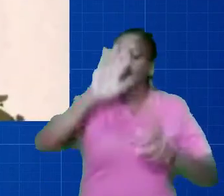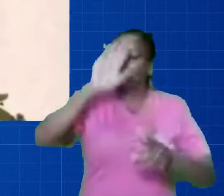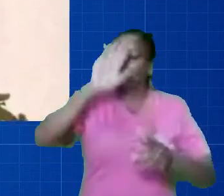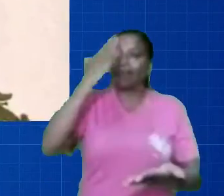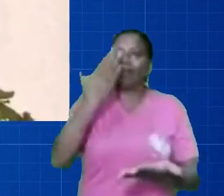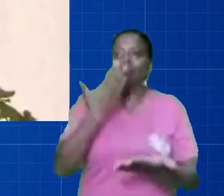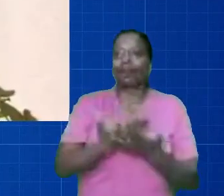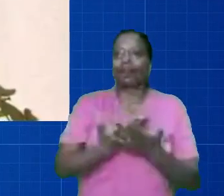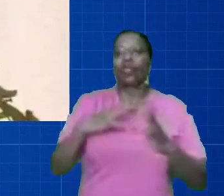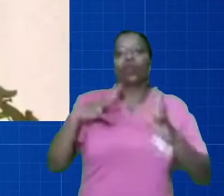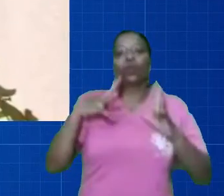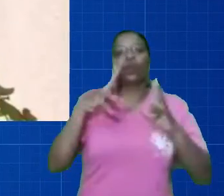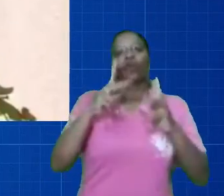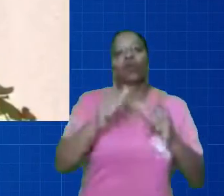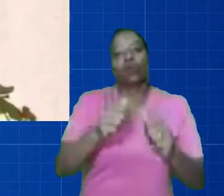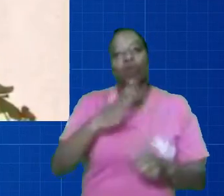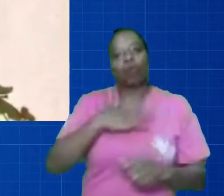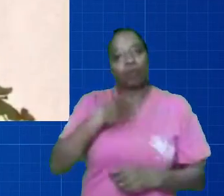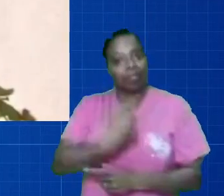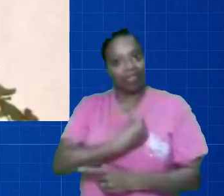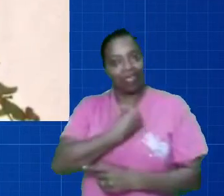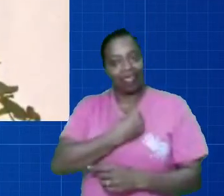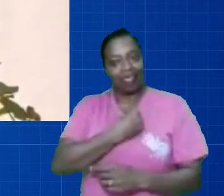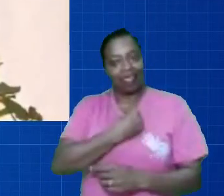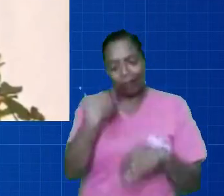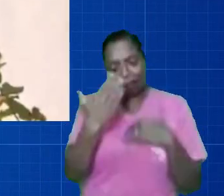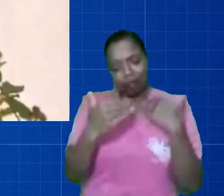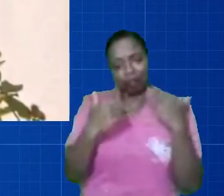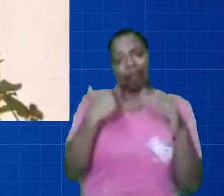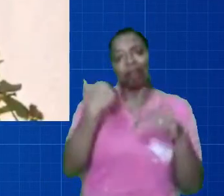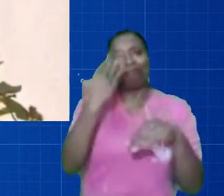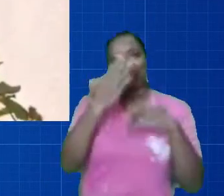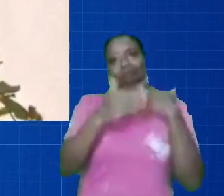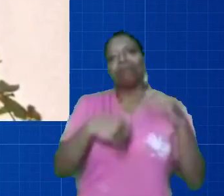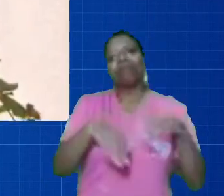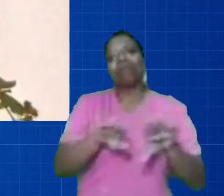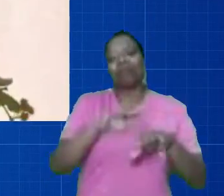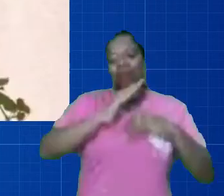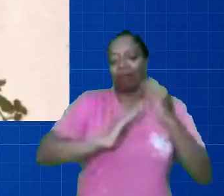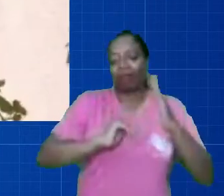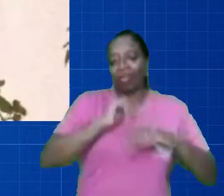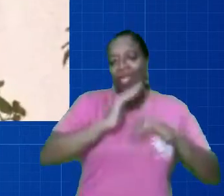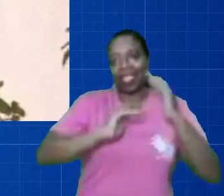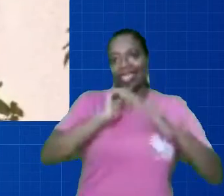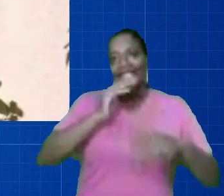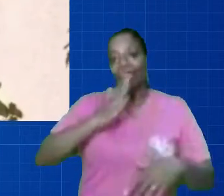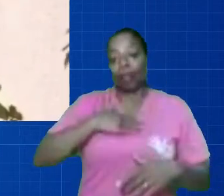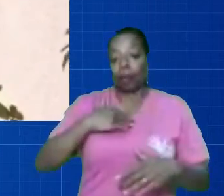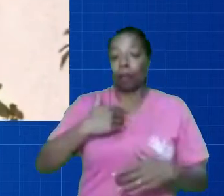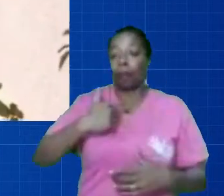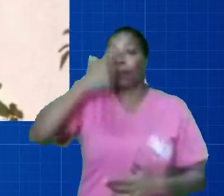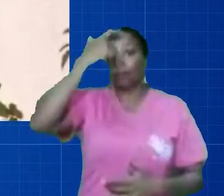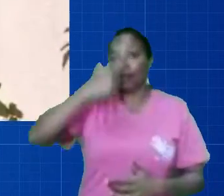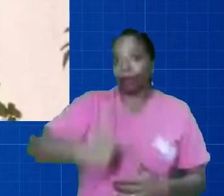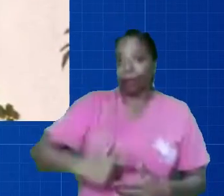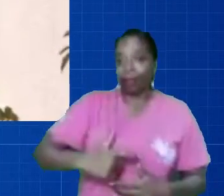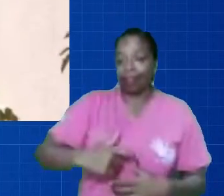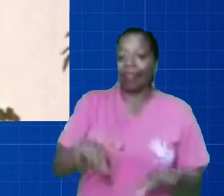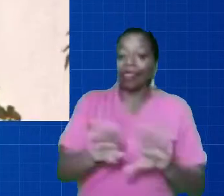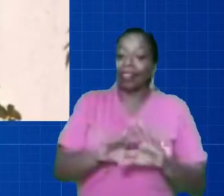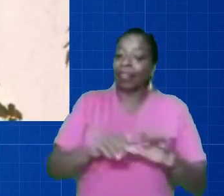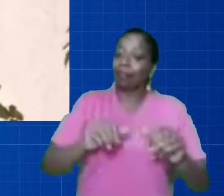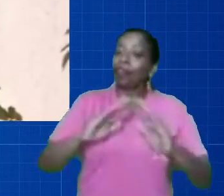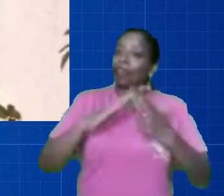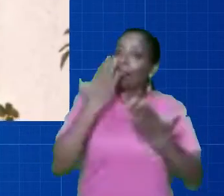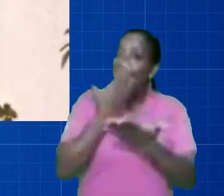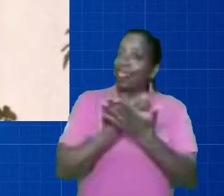foram sendo construídas, né, na minha trajetória escolar, contribuiu e significou muito para a pessoa que eu sou hoje, né? Hoje eu trabalho com a educação, sou